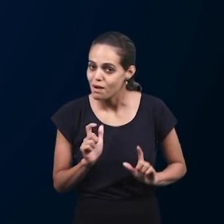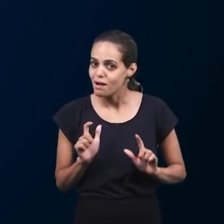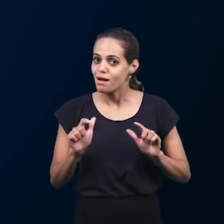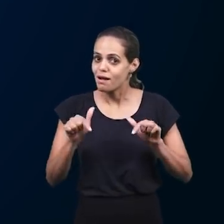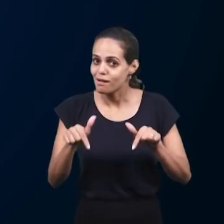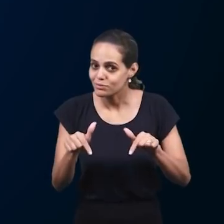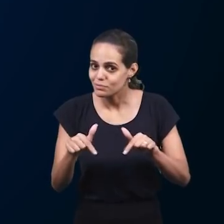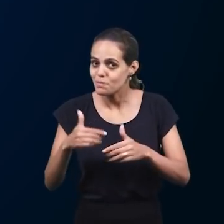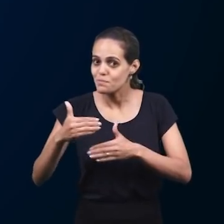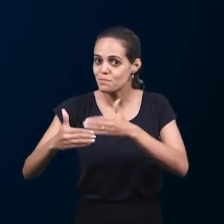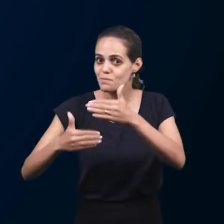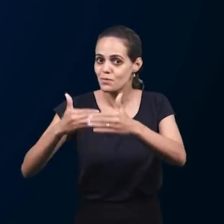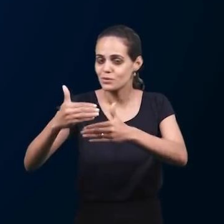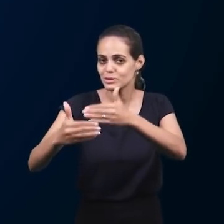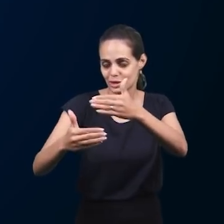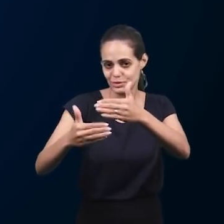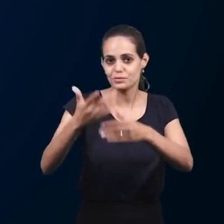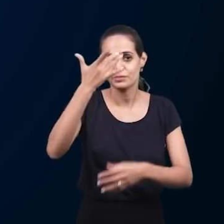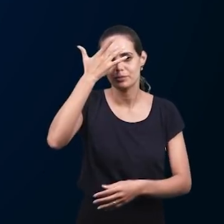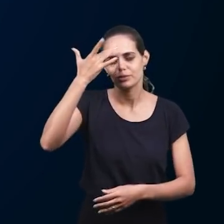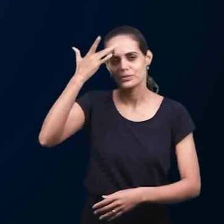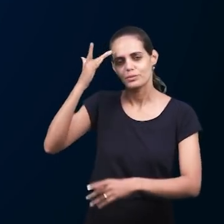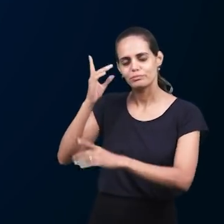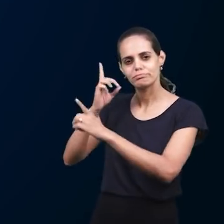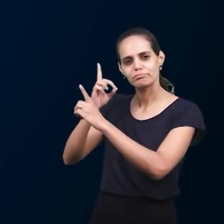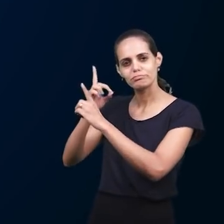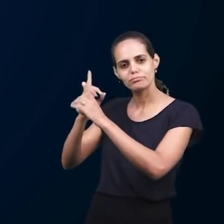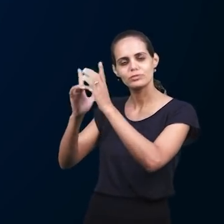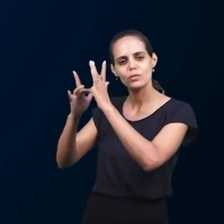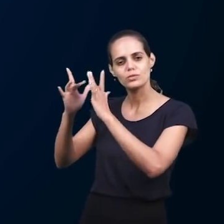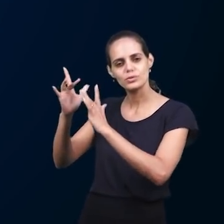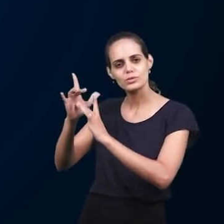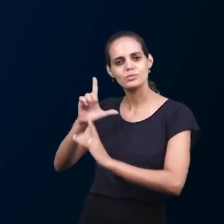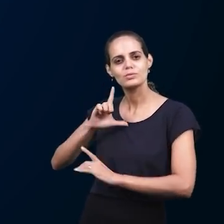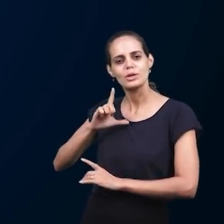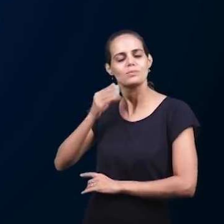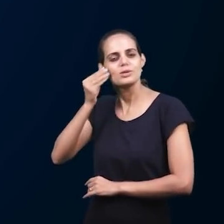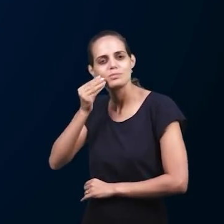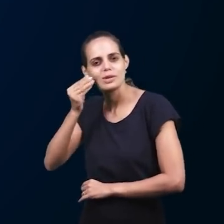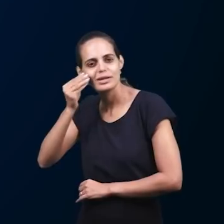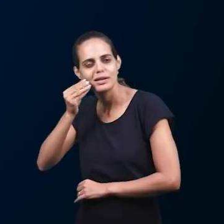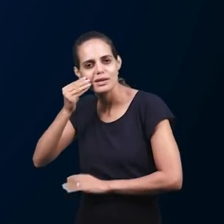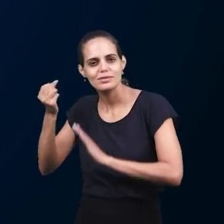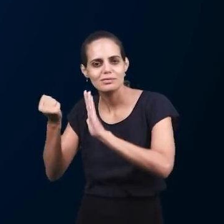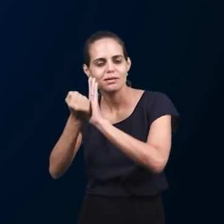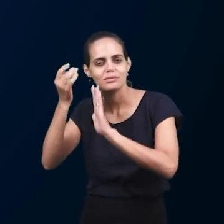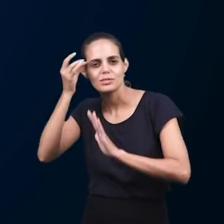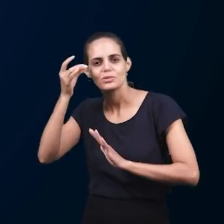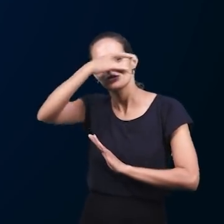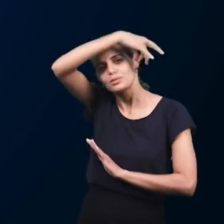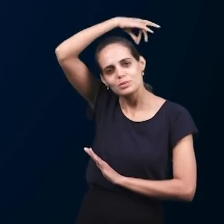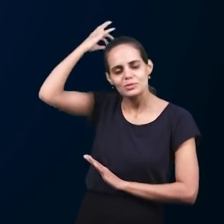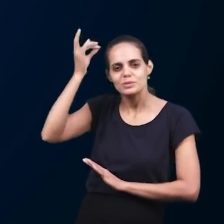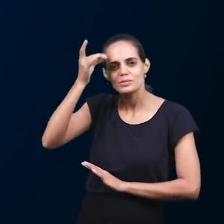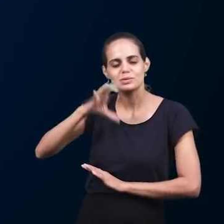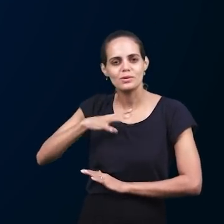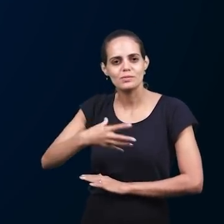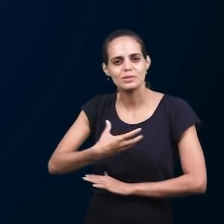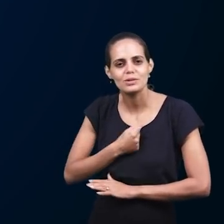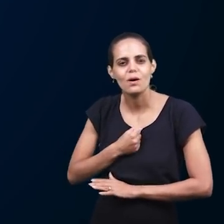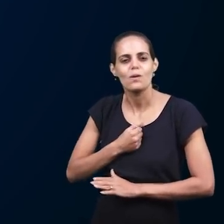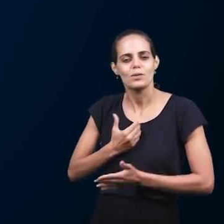com Deus pela fé em Jesus, é selada pelo Espírito Santo, aceita o chamado e começa um